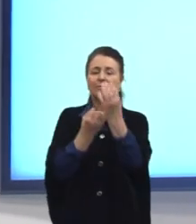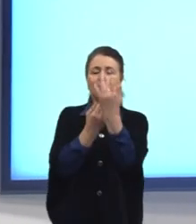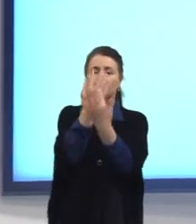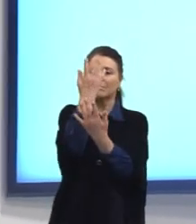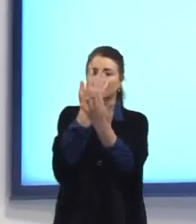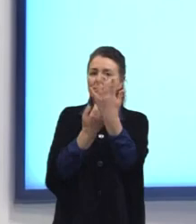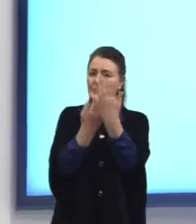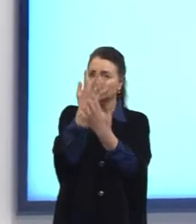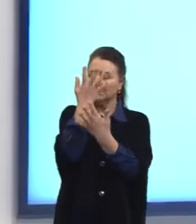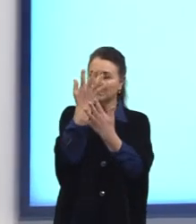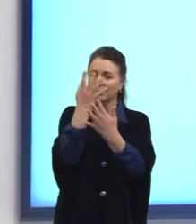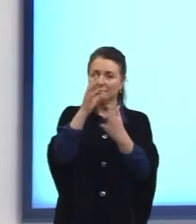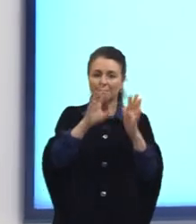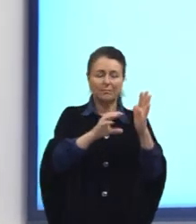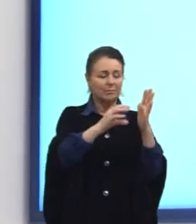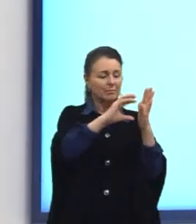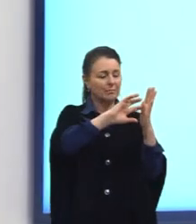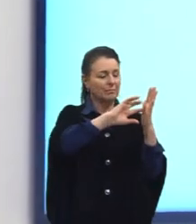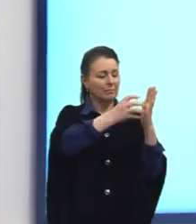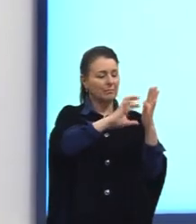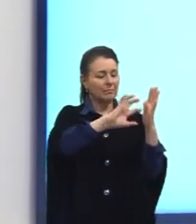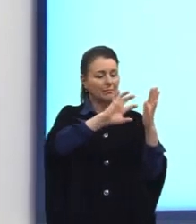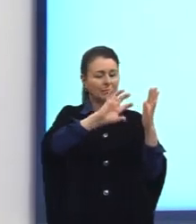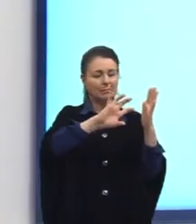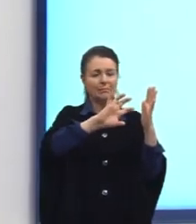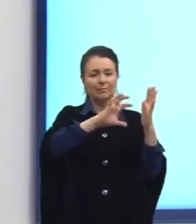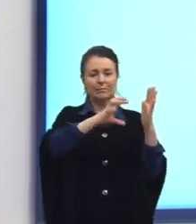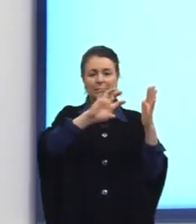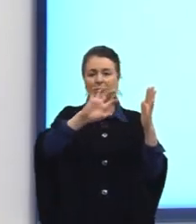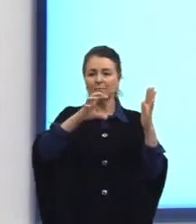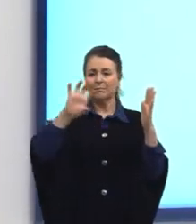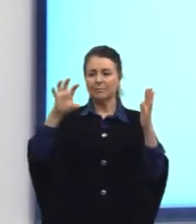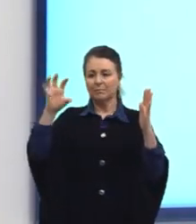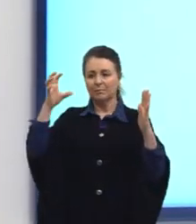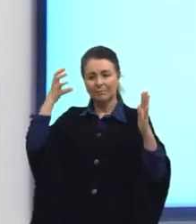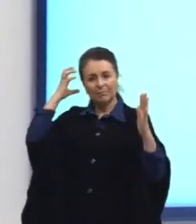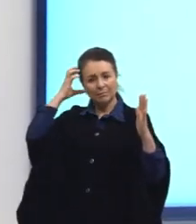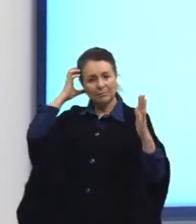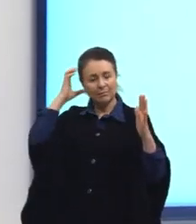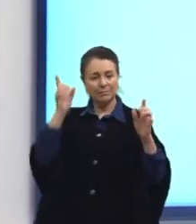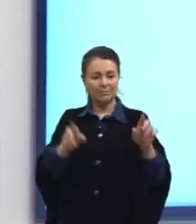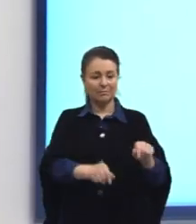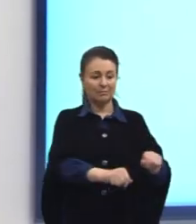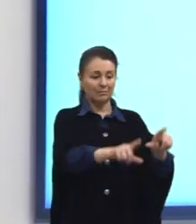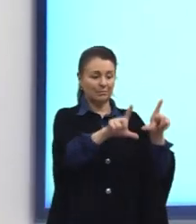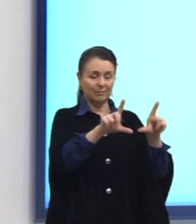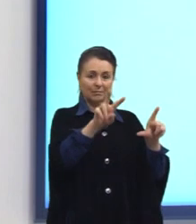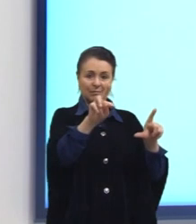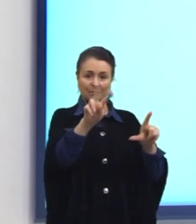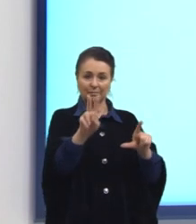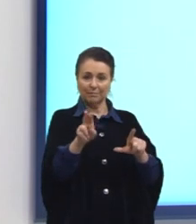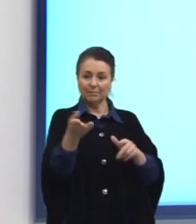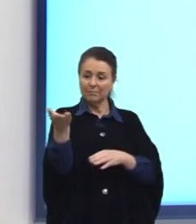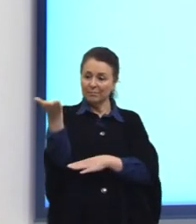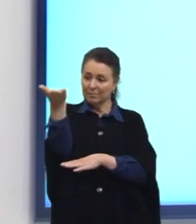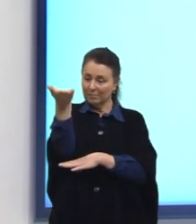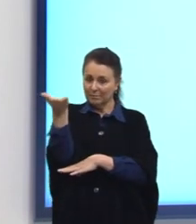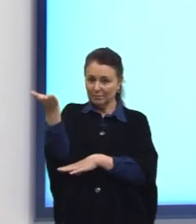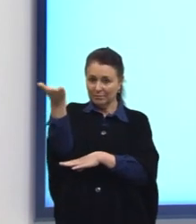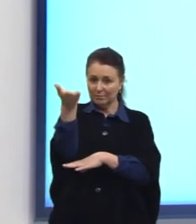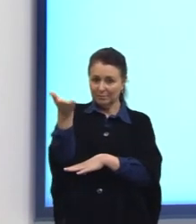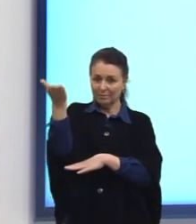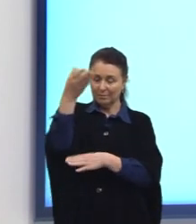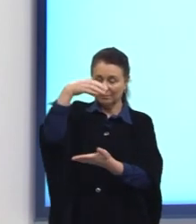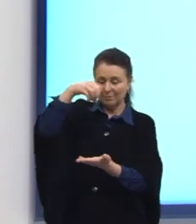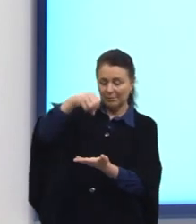as ondas de rádio que a gente falou agora né e de TV as de microondas raio x